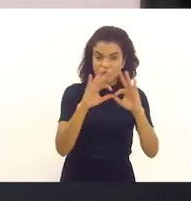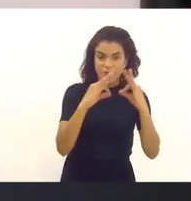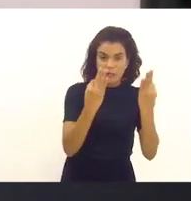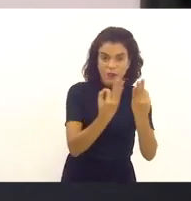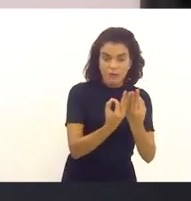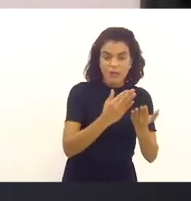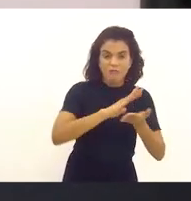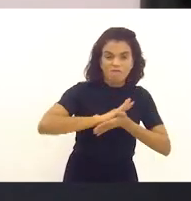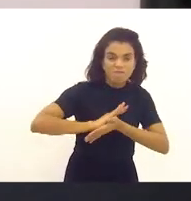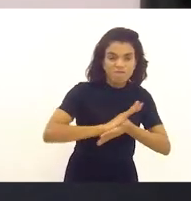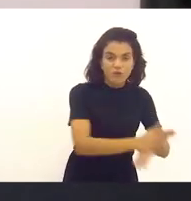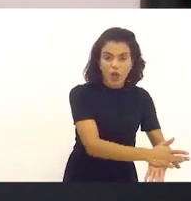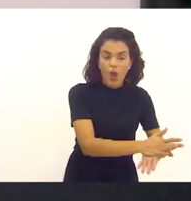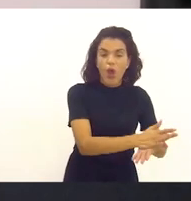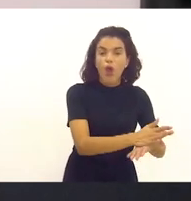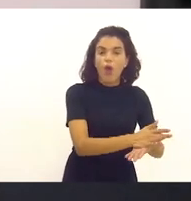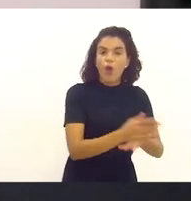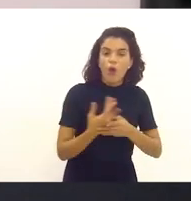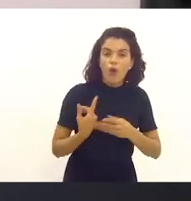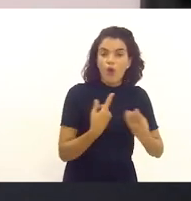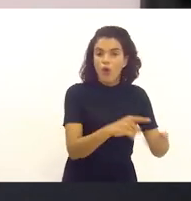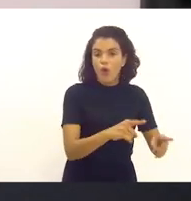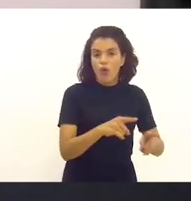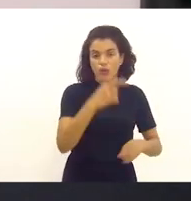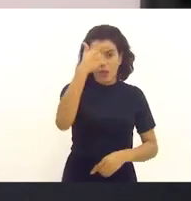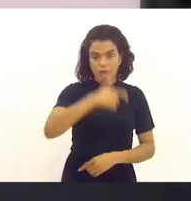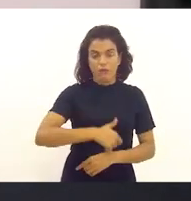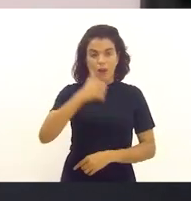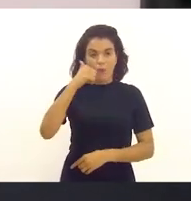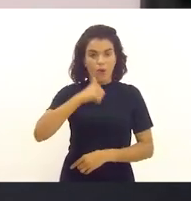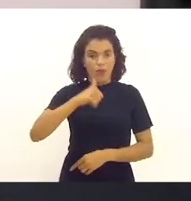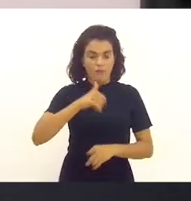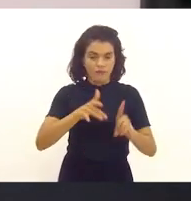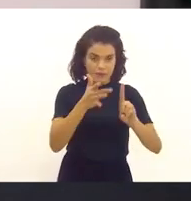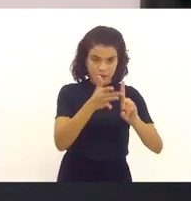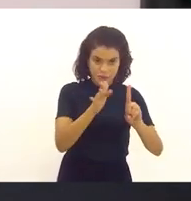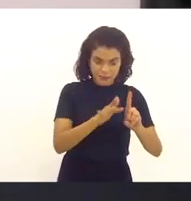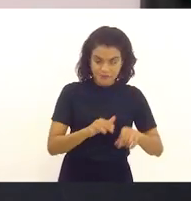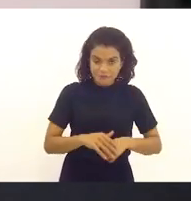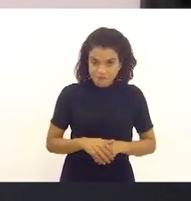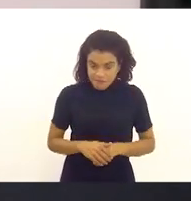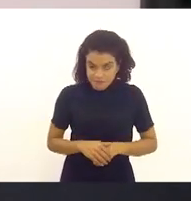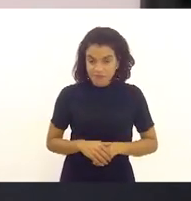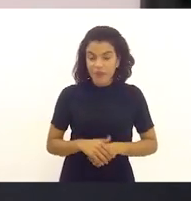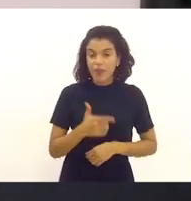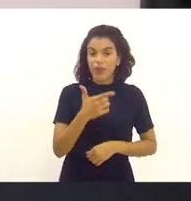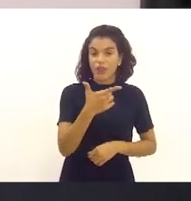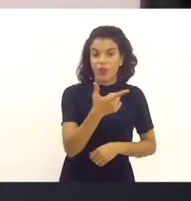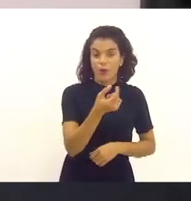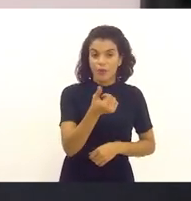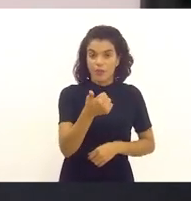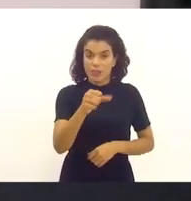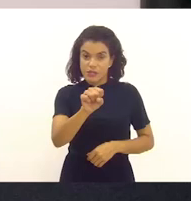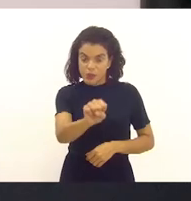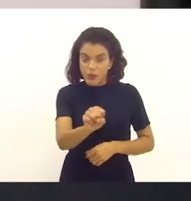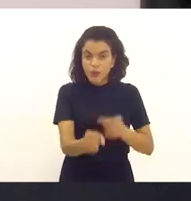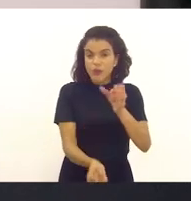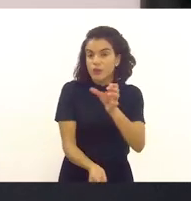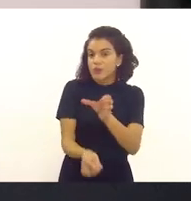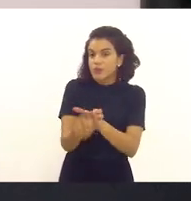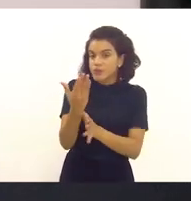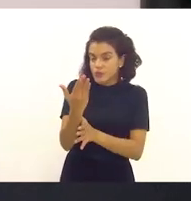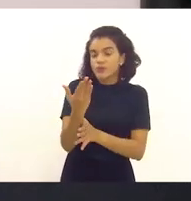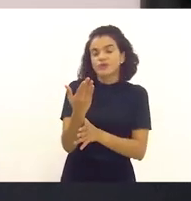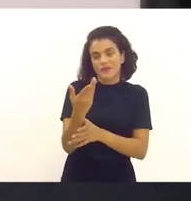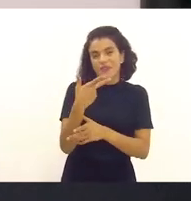menosprezo Ou discriminação a condição da mulher vítima já em 2018 surgiu aqui